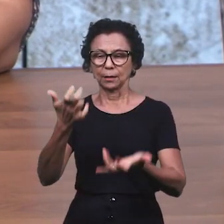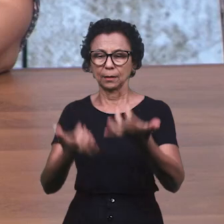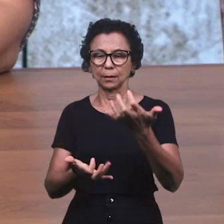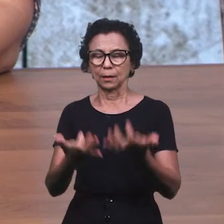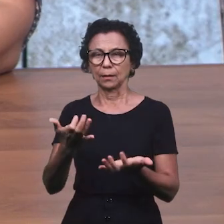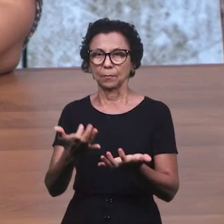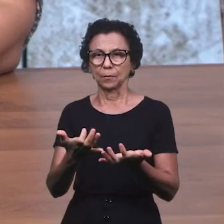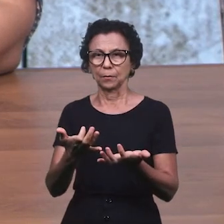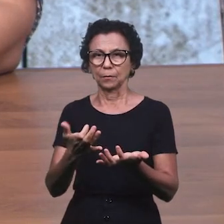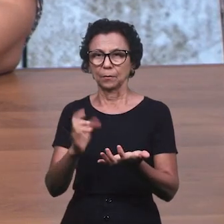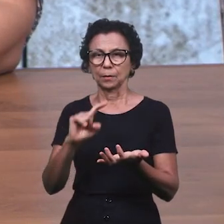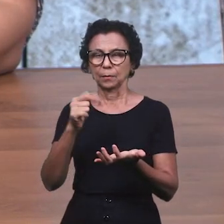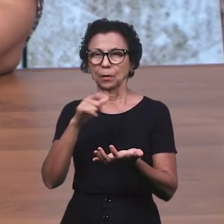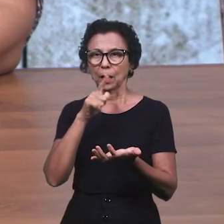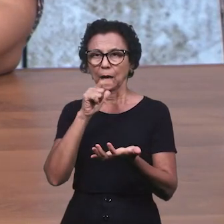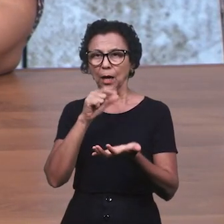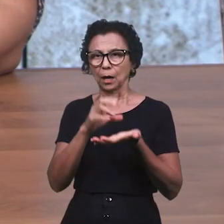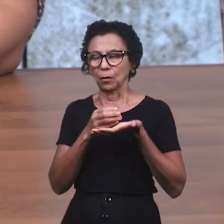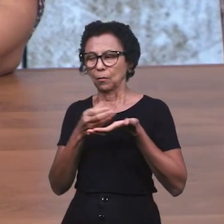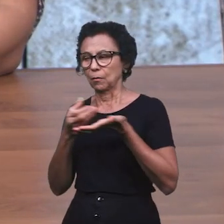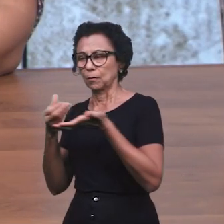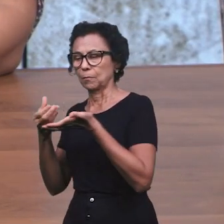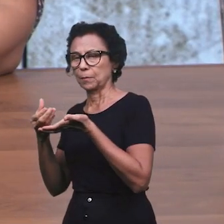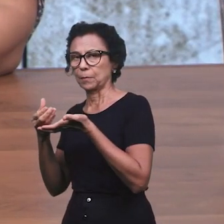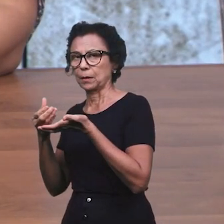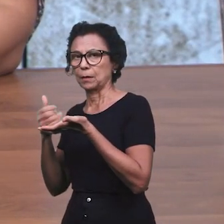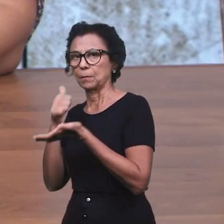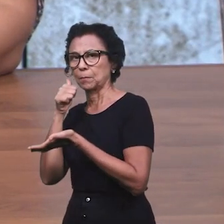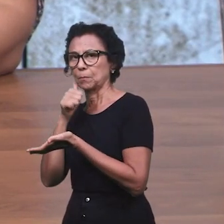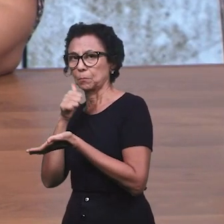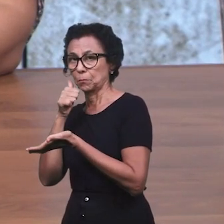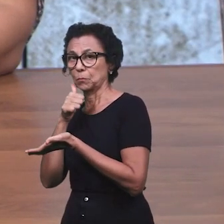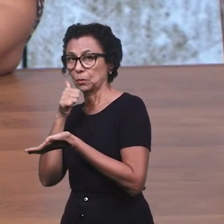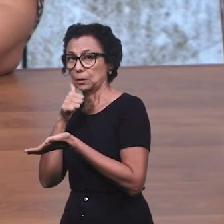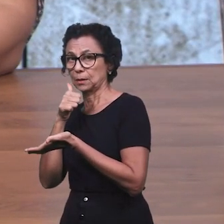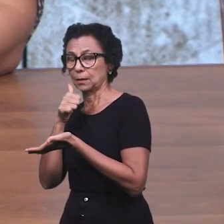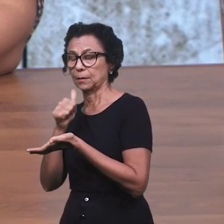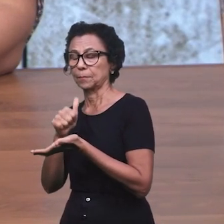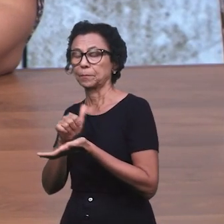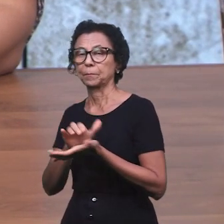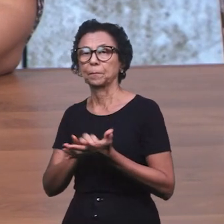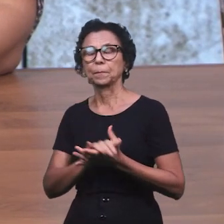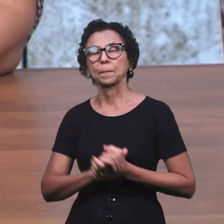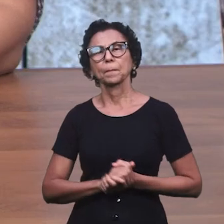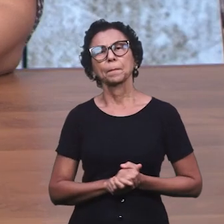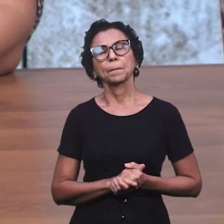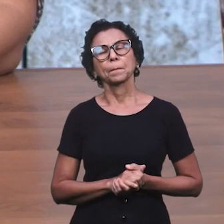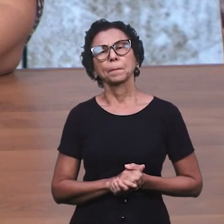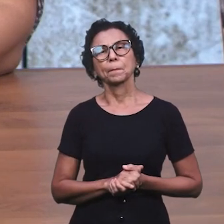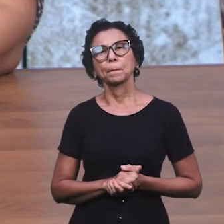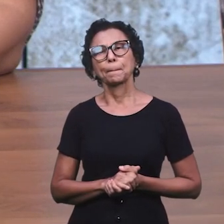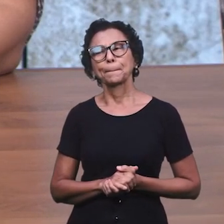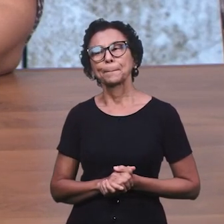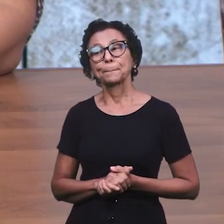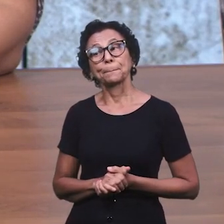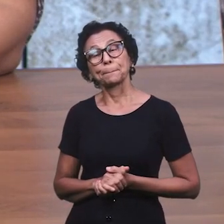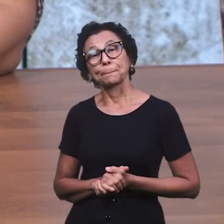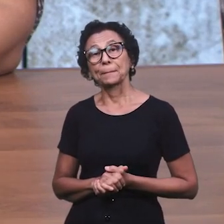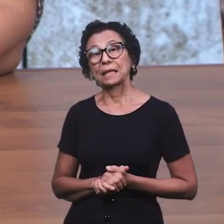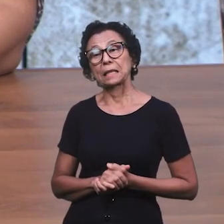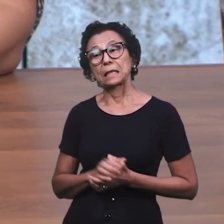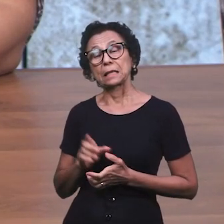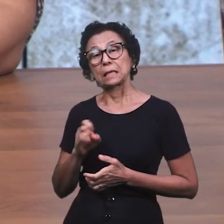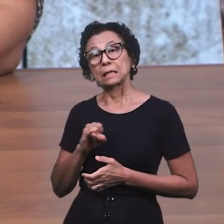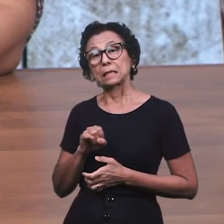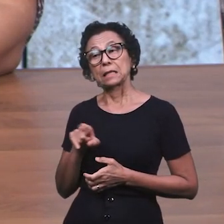à mulher. E, havendo-lhe dado a beber aquela água, será que, se